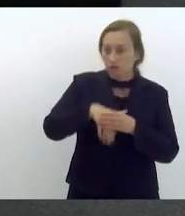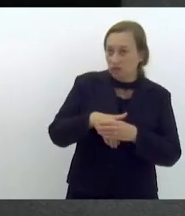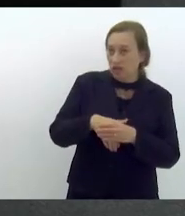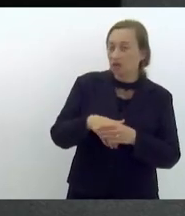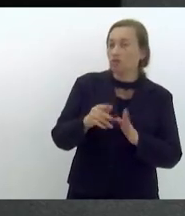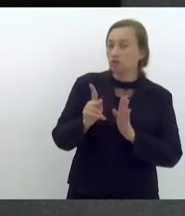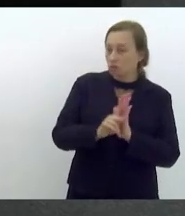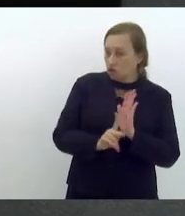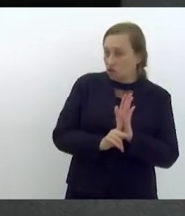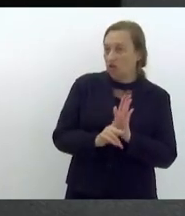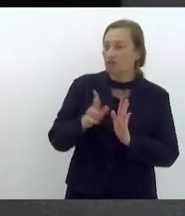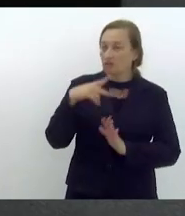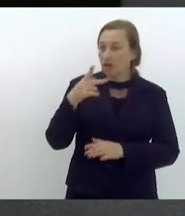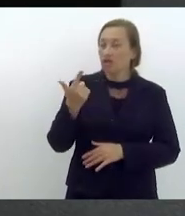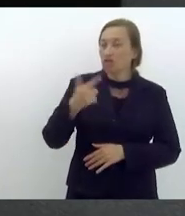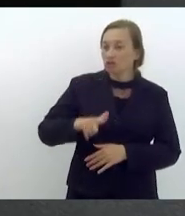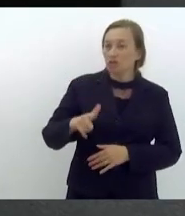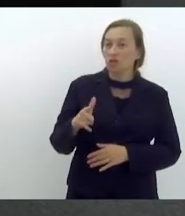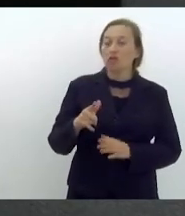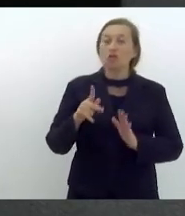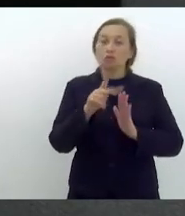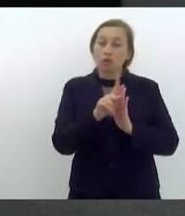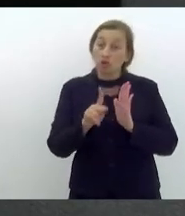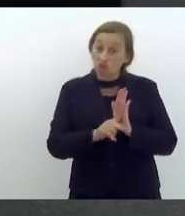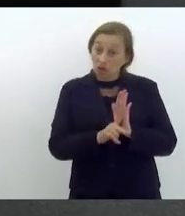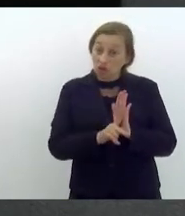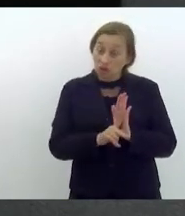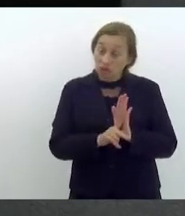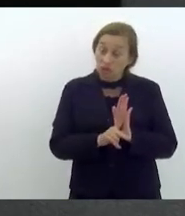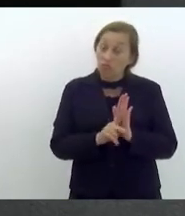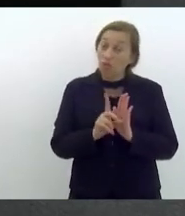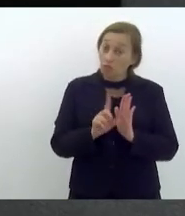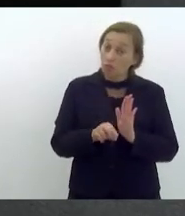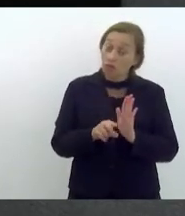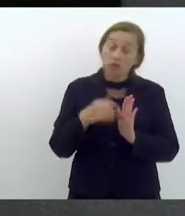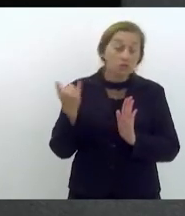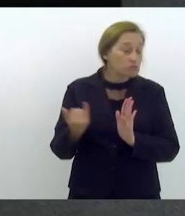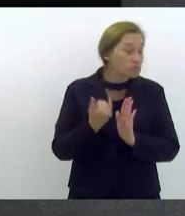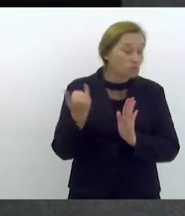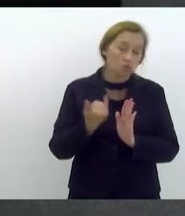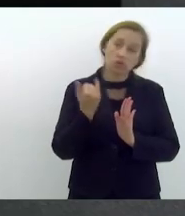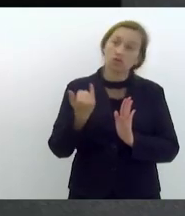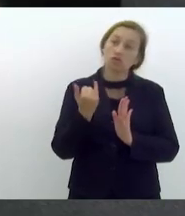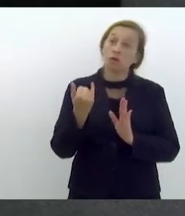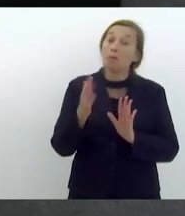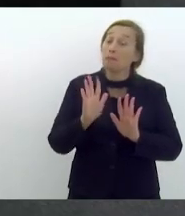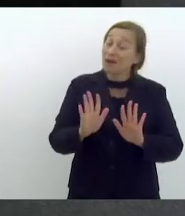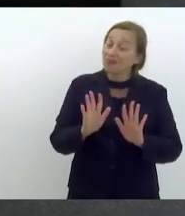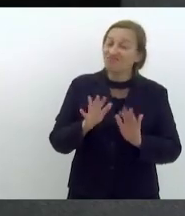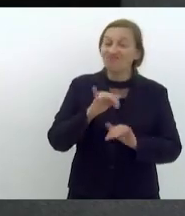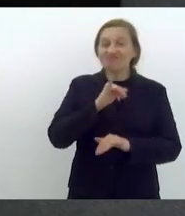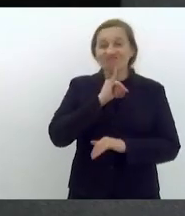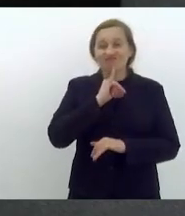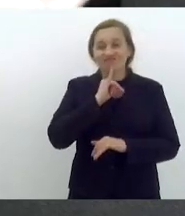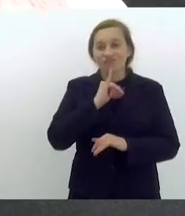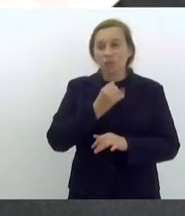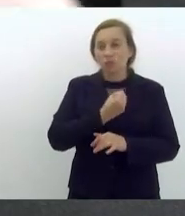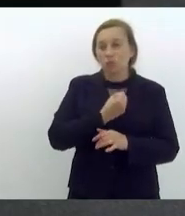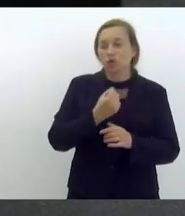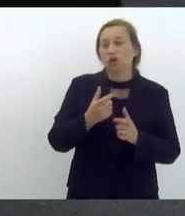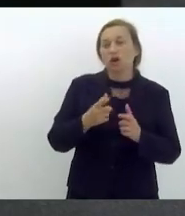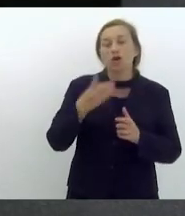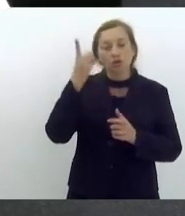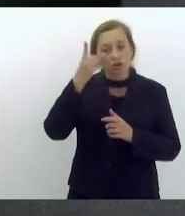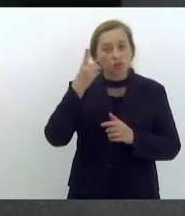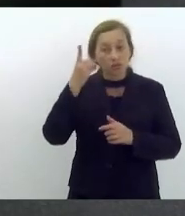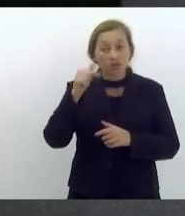mais uma vez você tem convicção que esse projeto aqui é um projeto e é um projeto importantíssimo Só que infelizmente a maioria aqui da casa